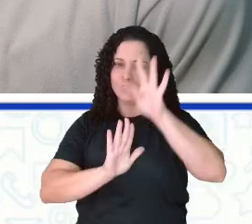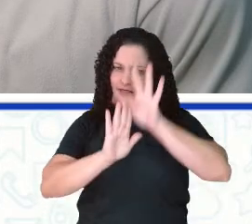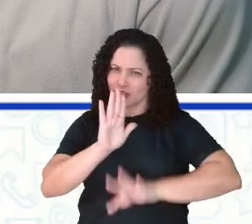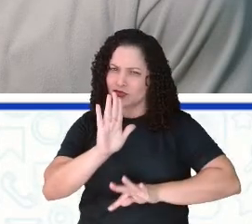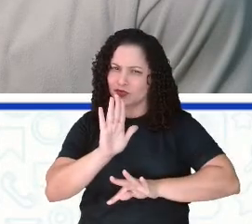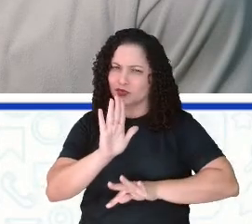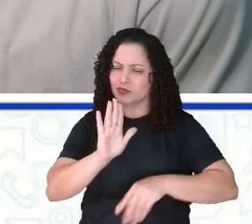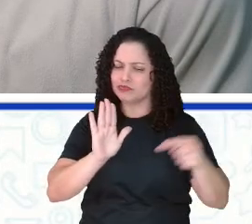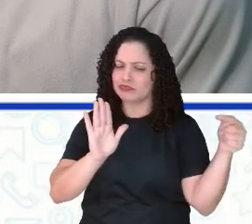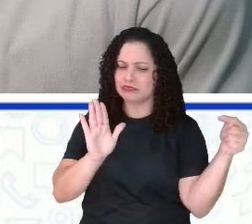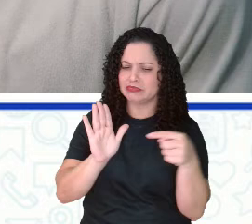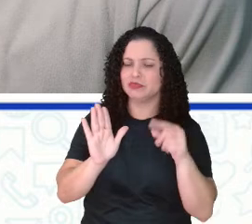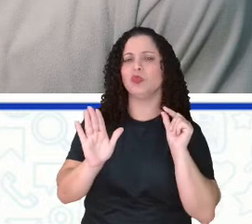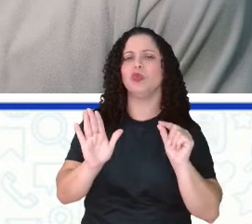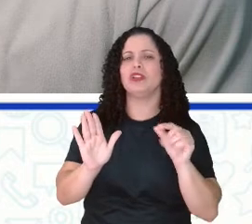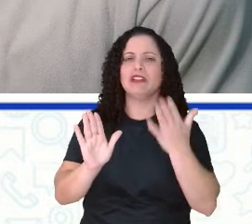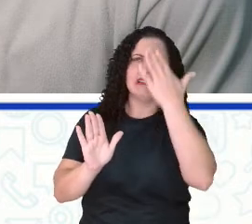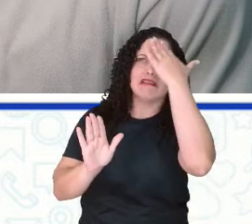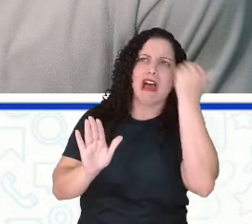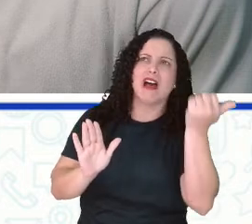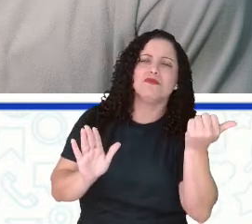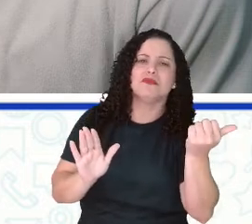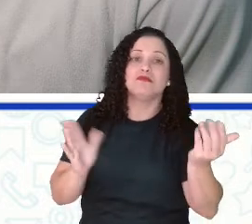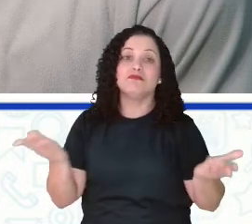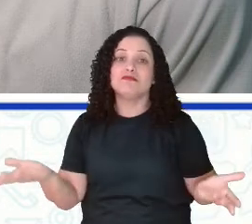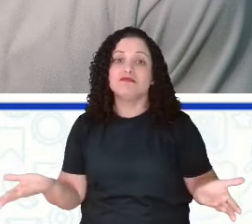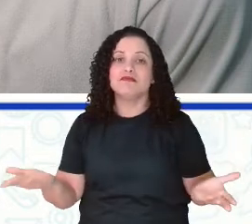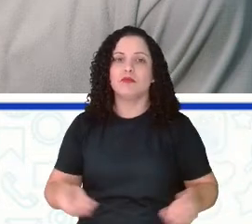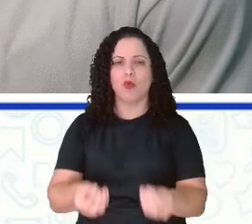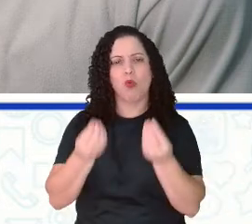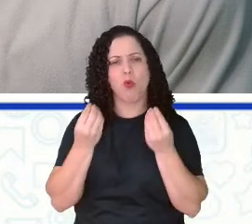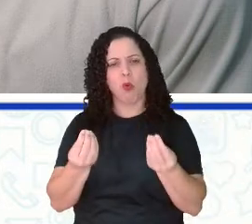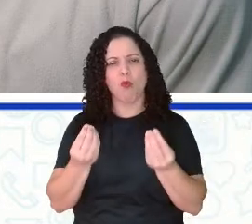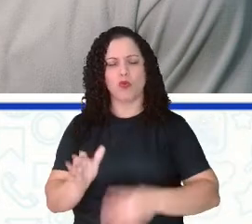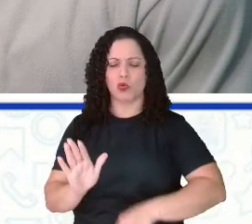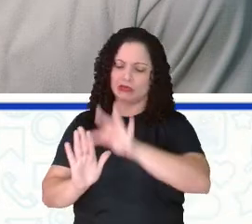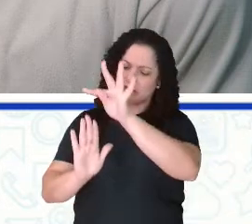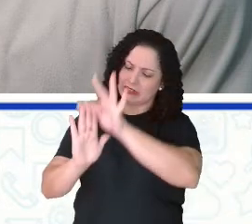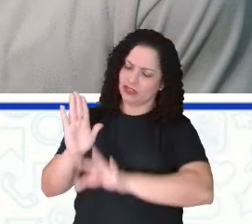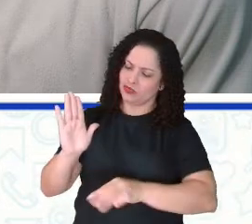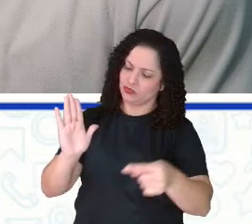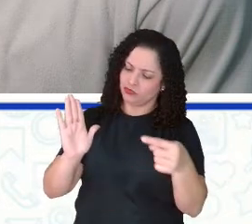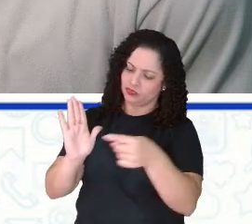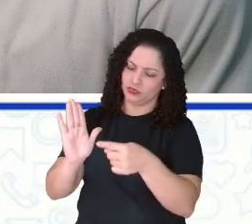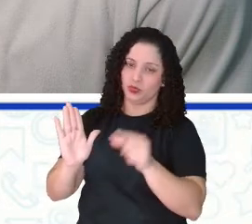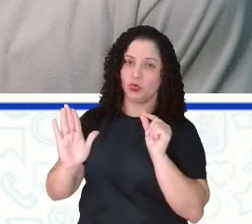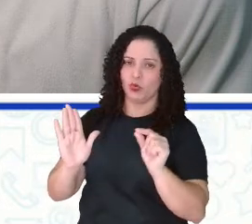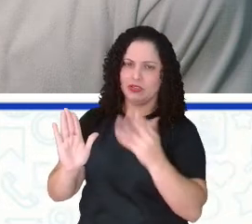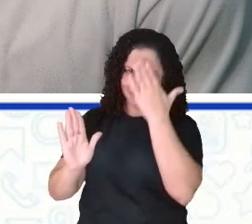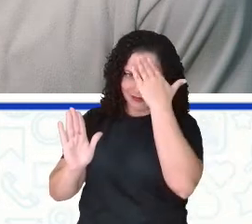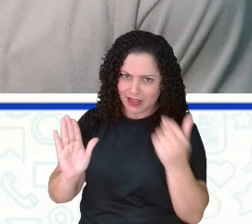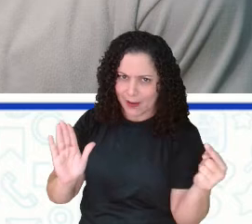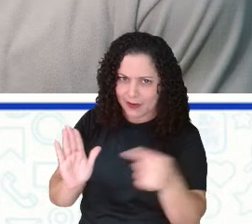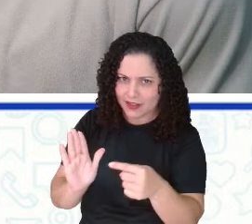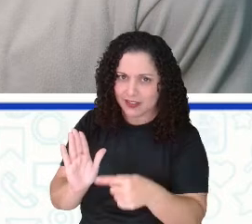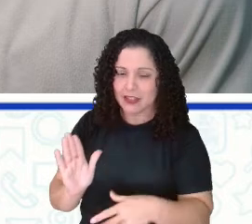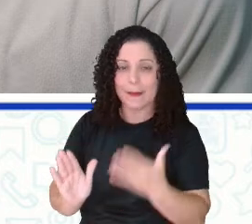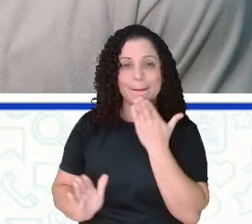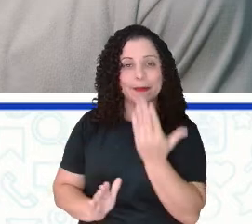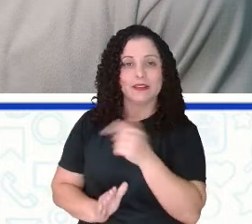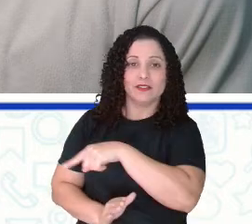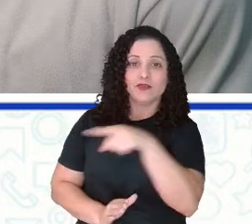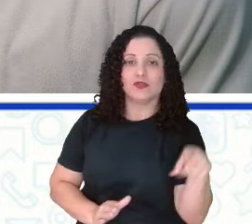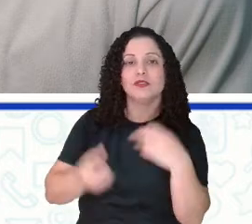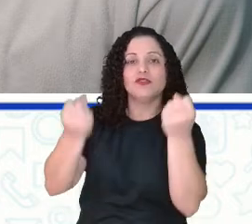gente diz que sabe sem saber. Mas como assim, professora? Você sabe o que é texto? O que é? Se eu pedisse para que